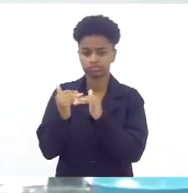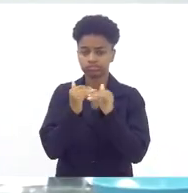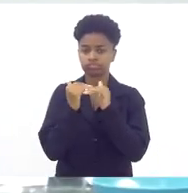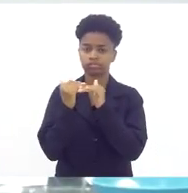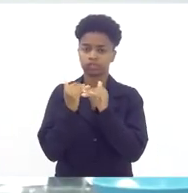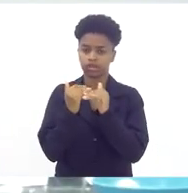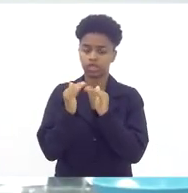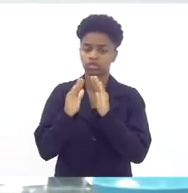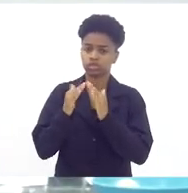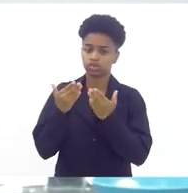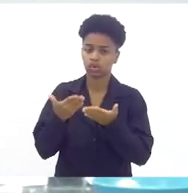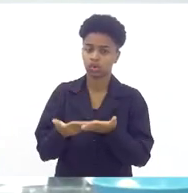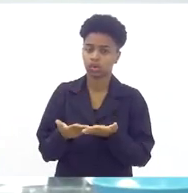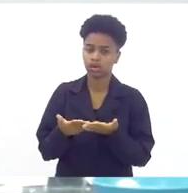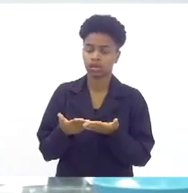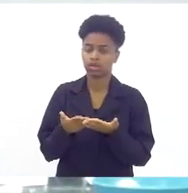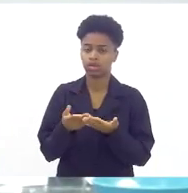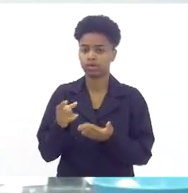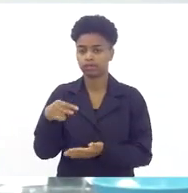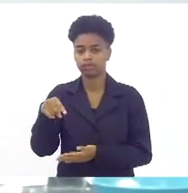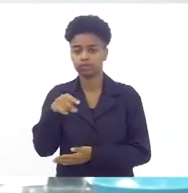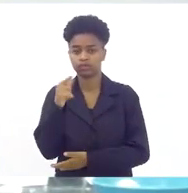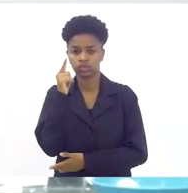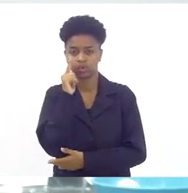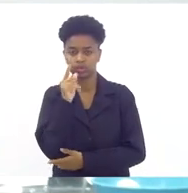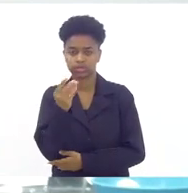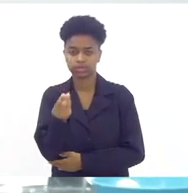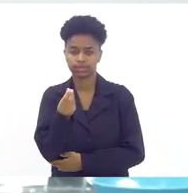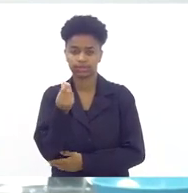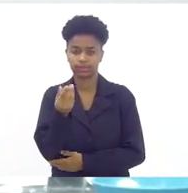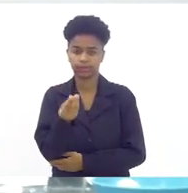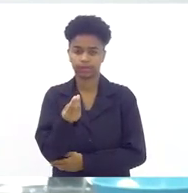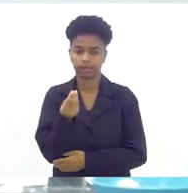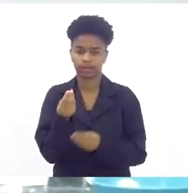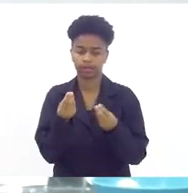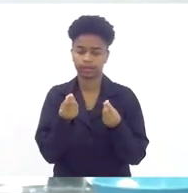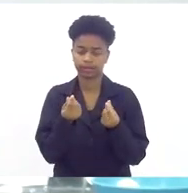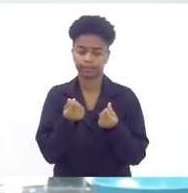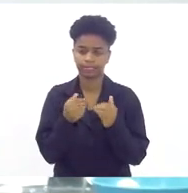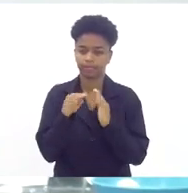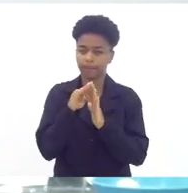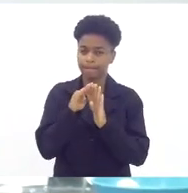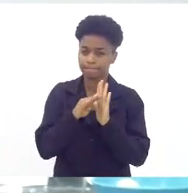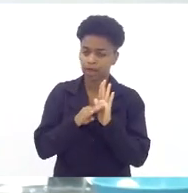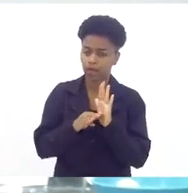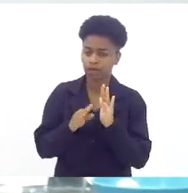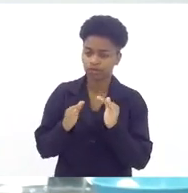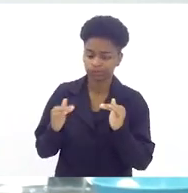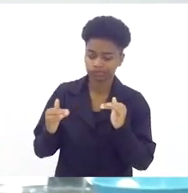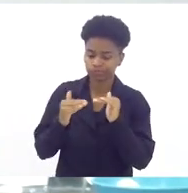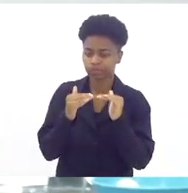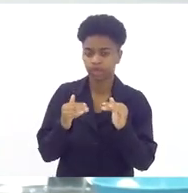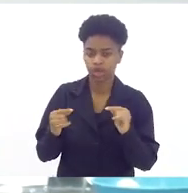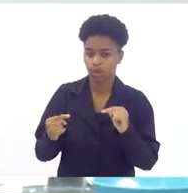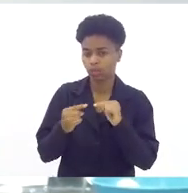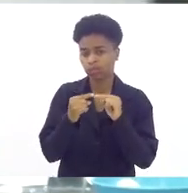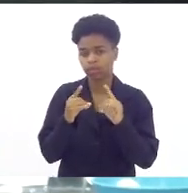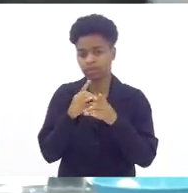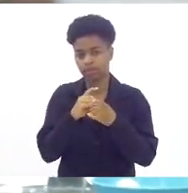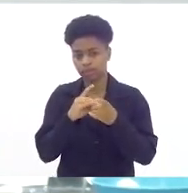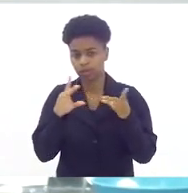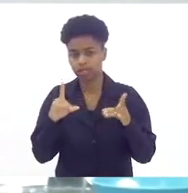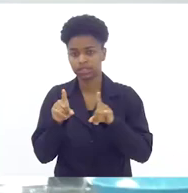uma escola que você tenha uma uma pauta na democracia que você busque